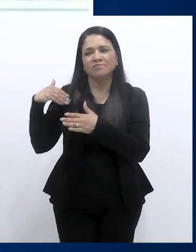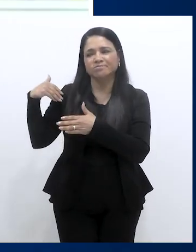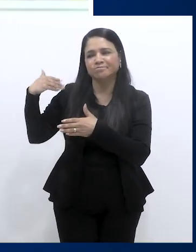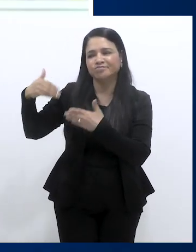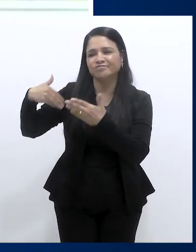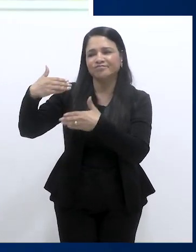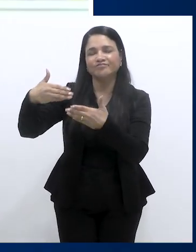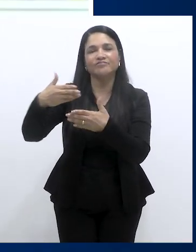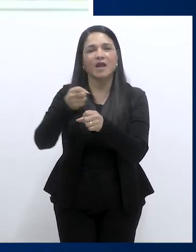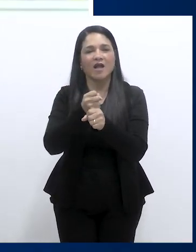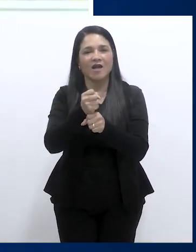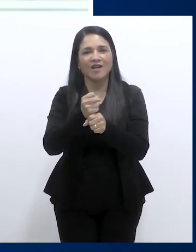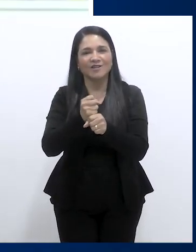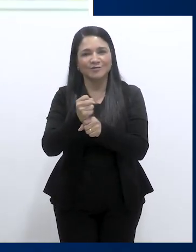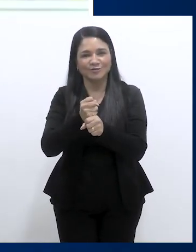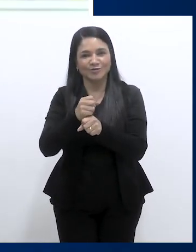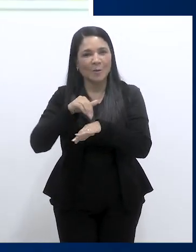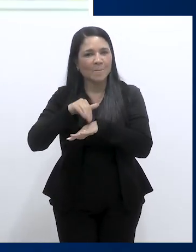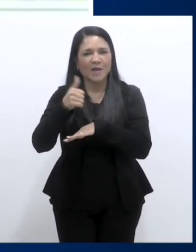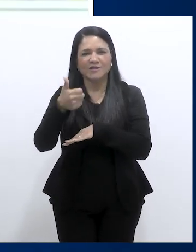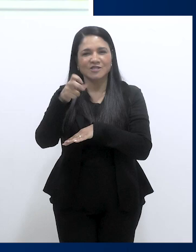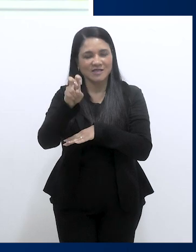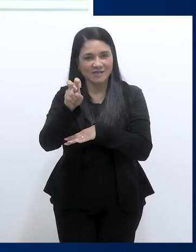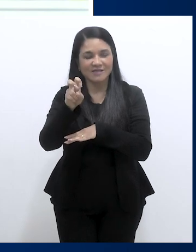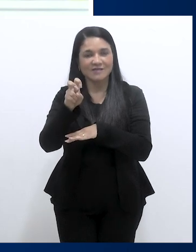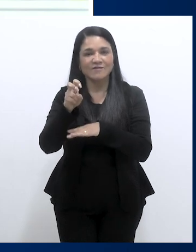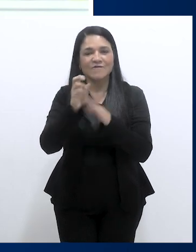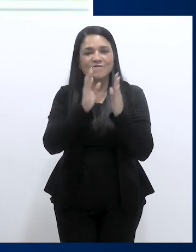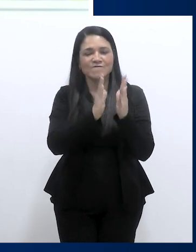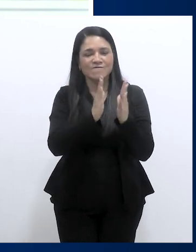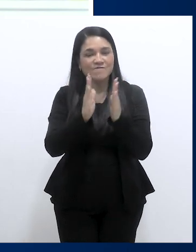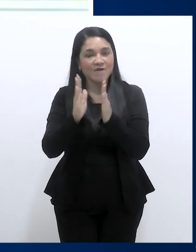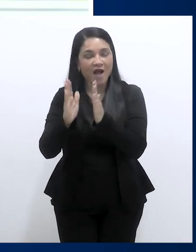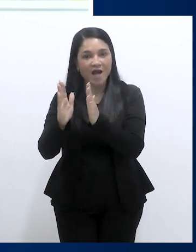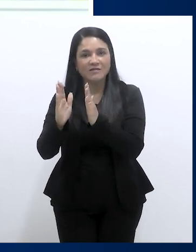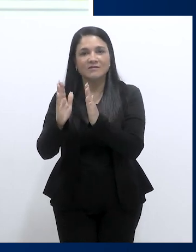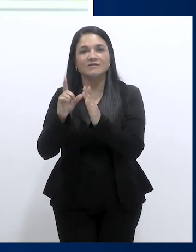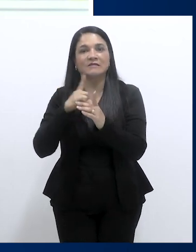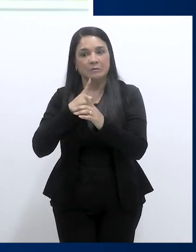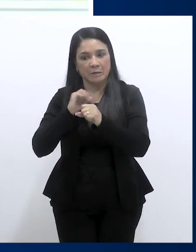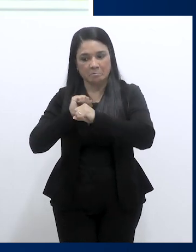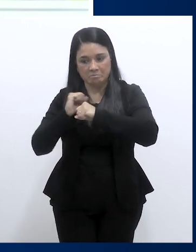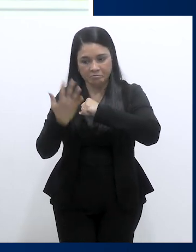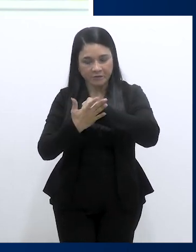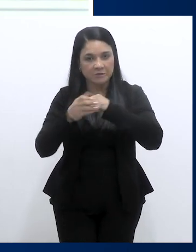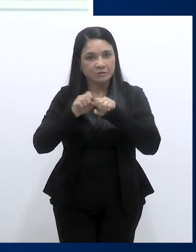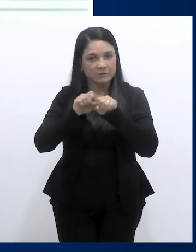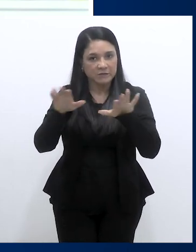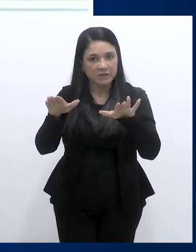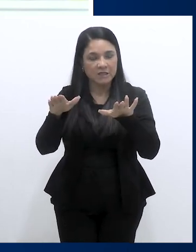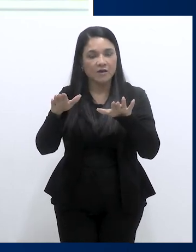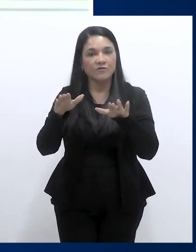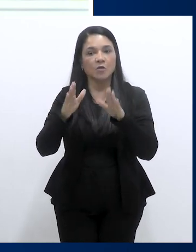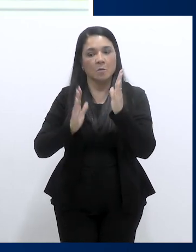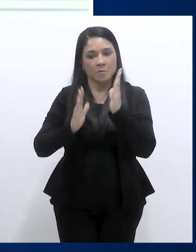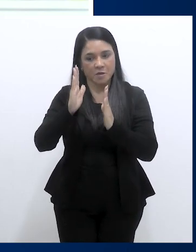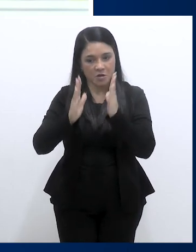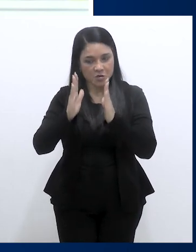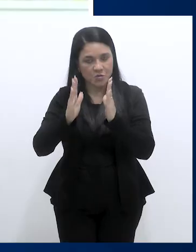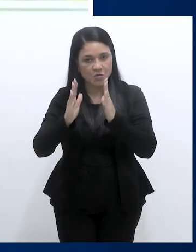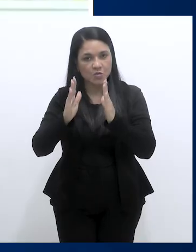passou, né, imagina em todos esses anos, por quantas fases a gente passou, passamos até por uma pandemia, e foi a